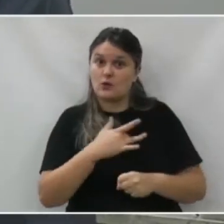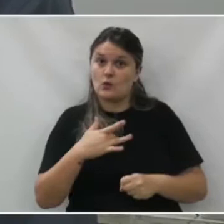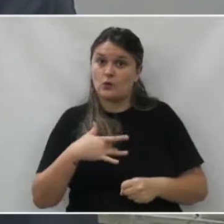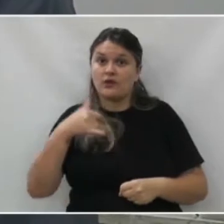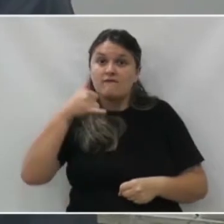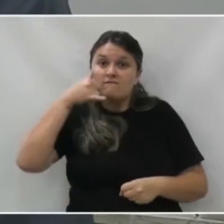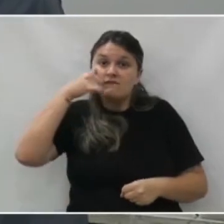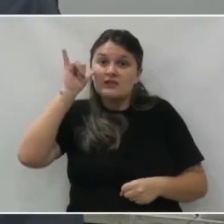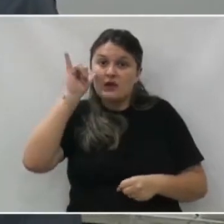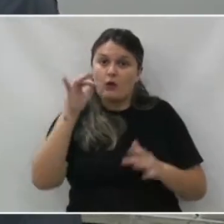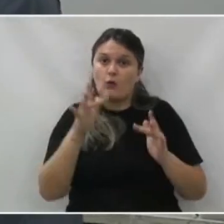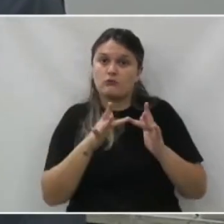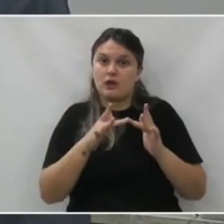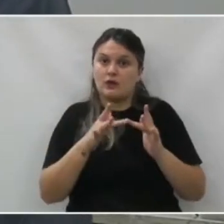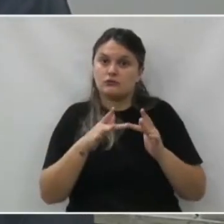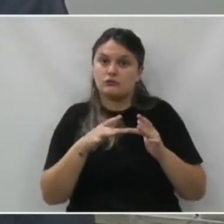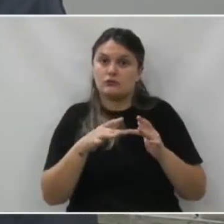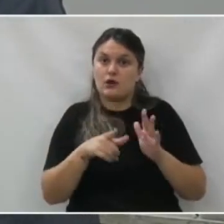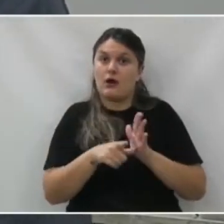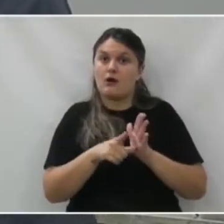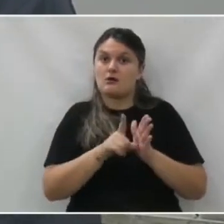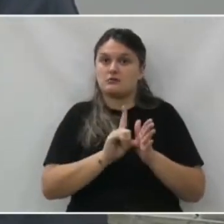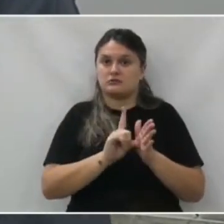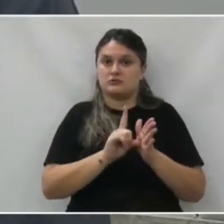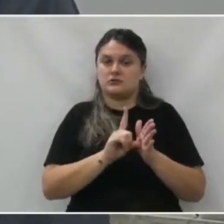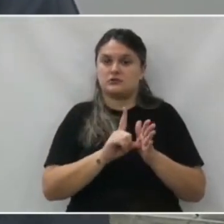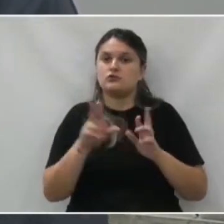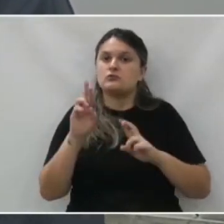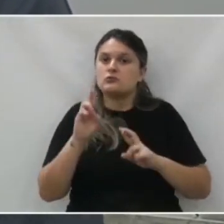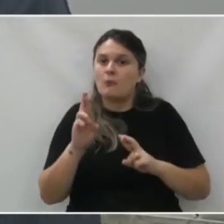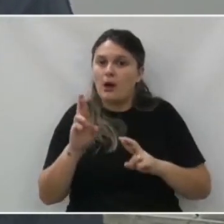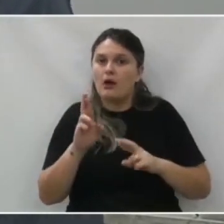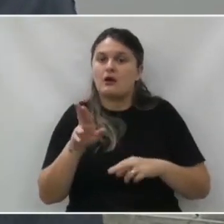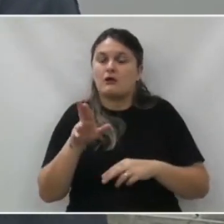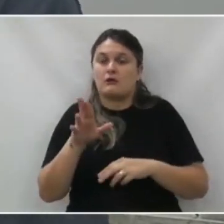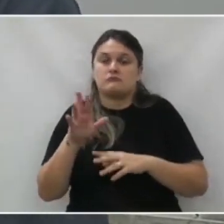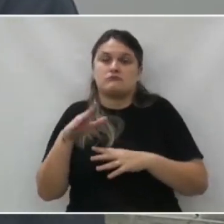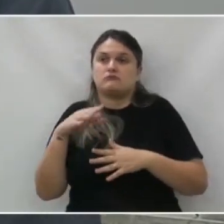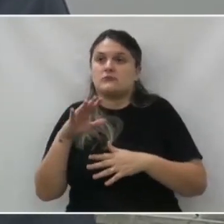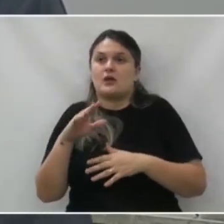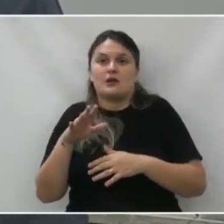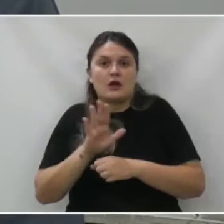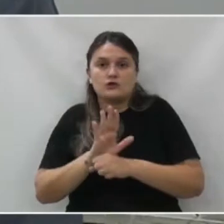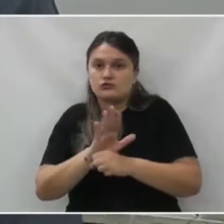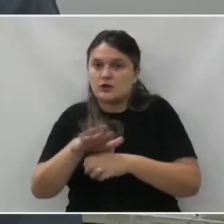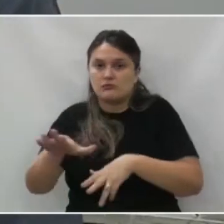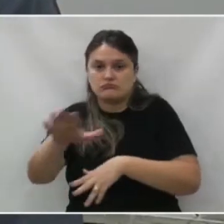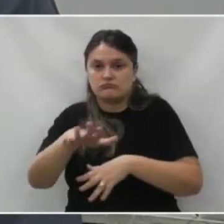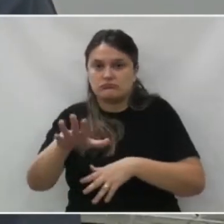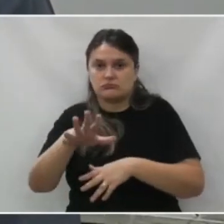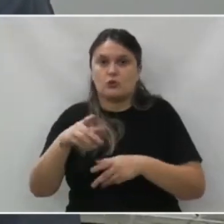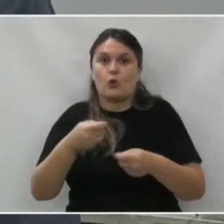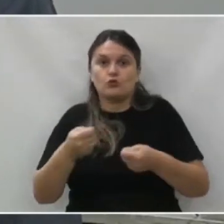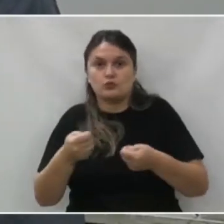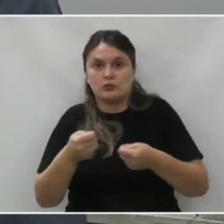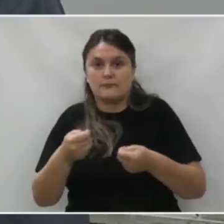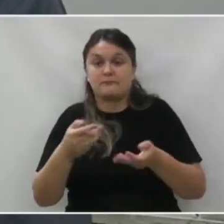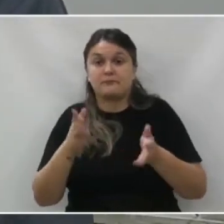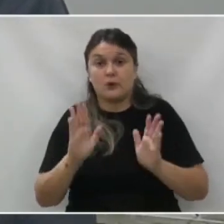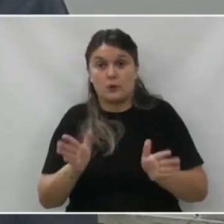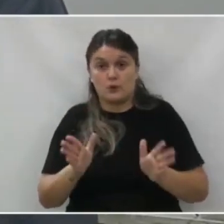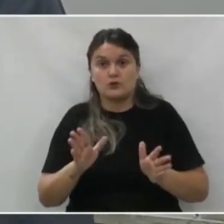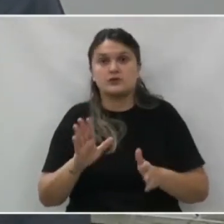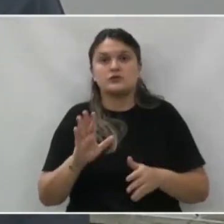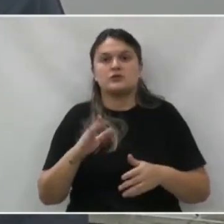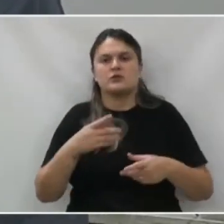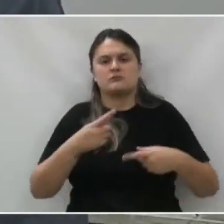possível e quanto antes possível. Dessa maneira esperamos estar colaborando de alguma forma. Tivemos no dia de hoje, no